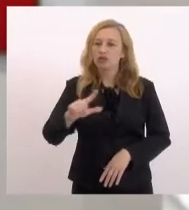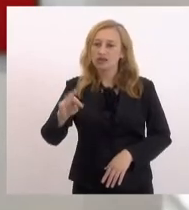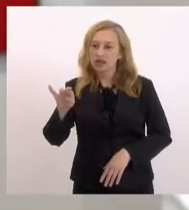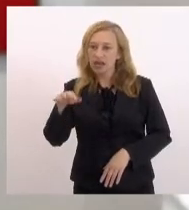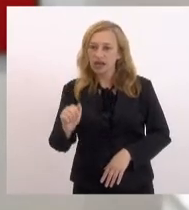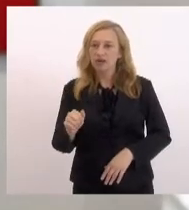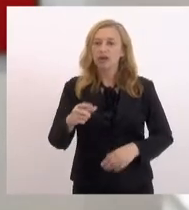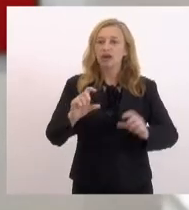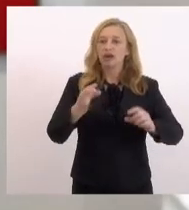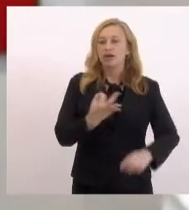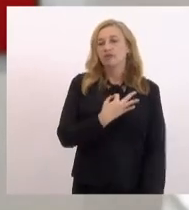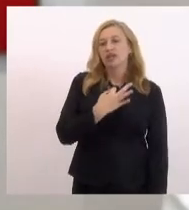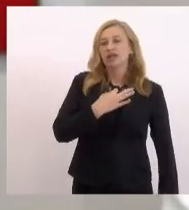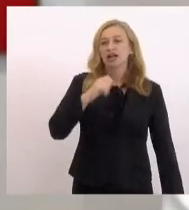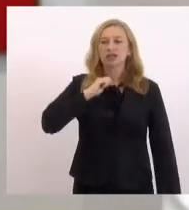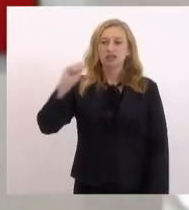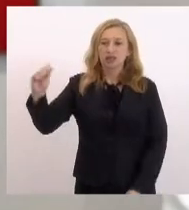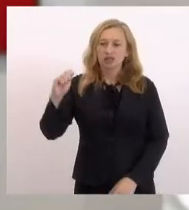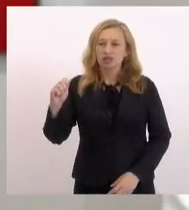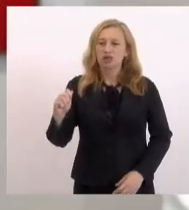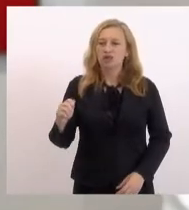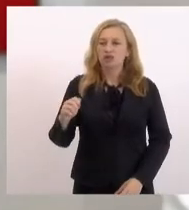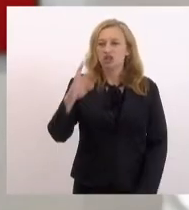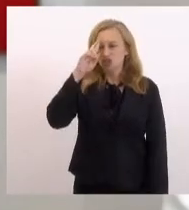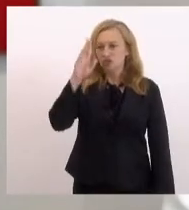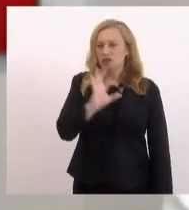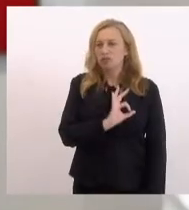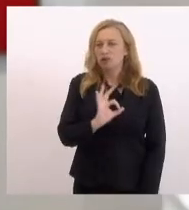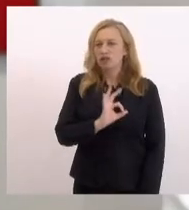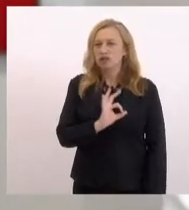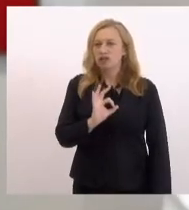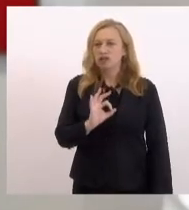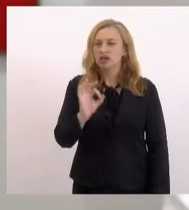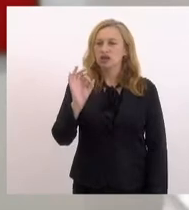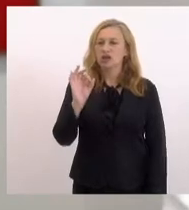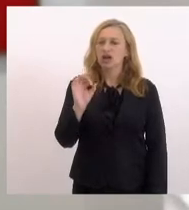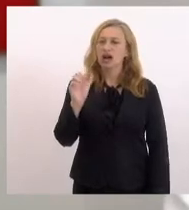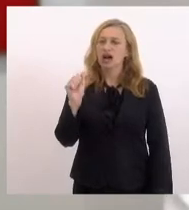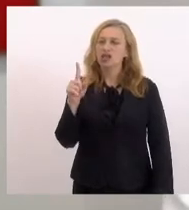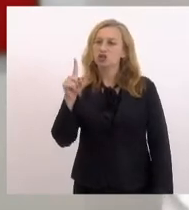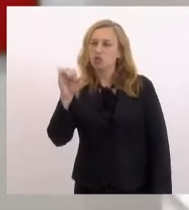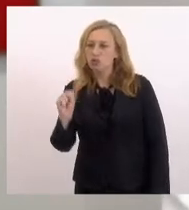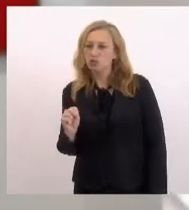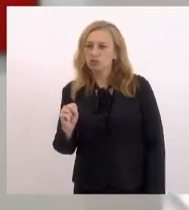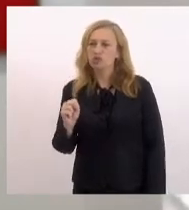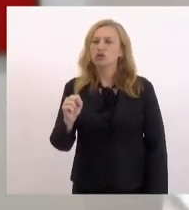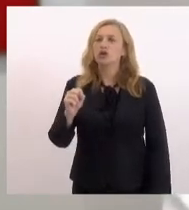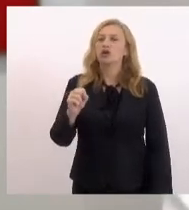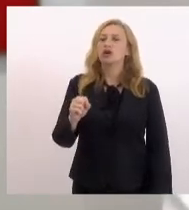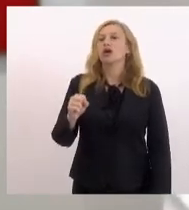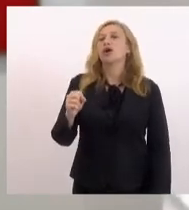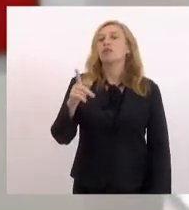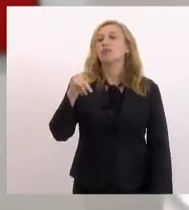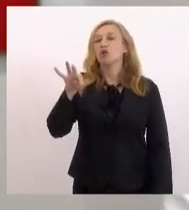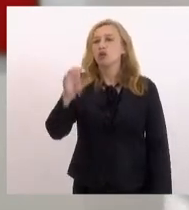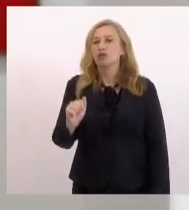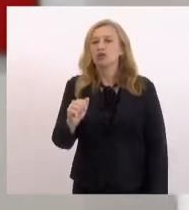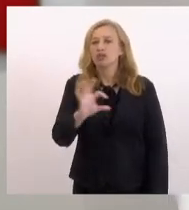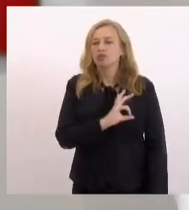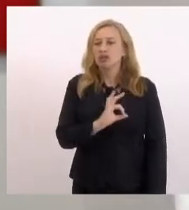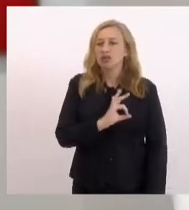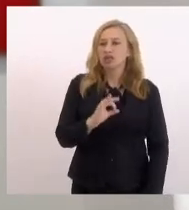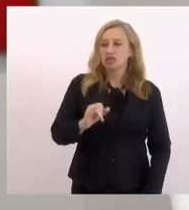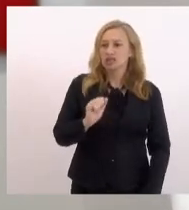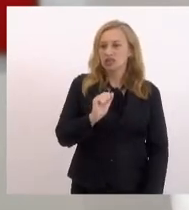concede medalha Tiradentes e respectivo diploma ao comandante Adonis Lopes de Oliveira, piloto da Polícia Civil do Estado do Rio de Janeiro. Parecer da Comissão de Normas